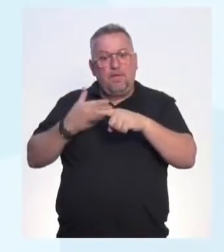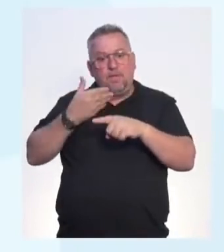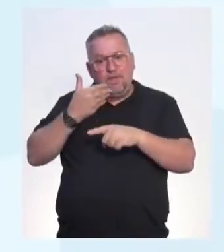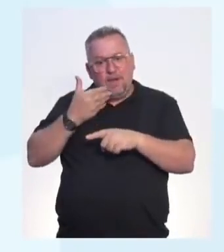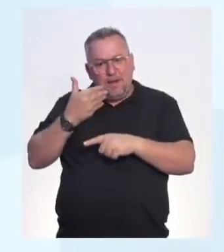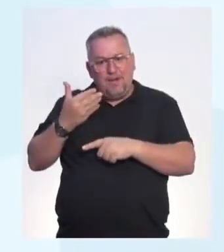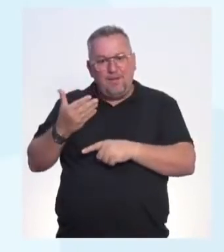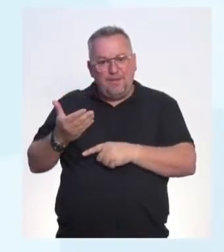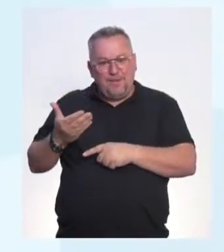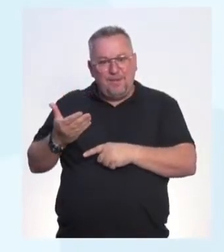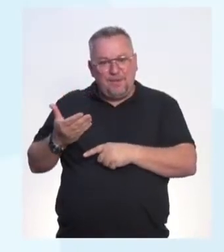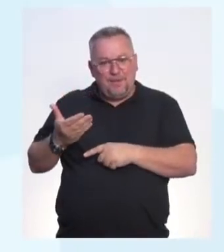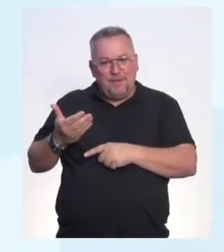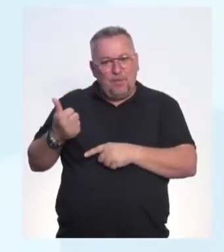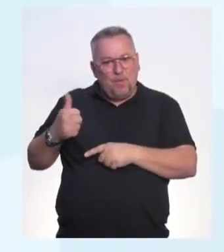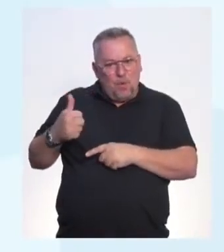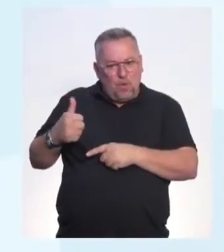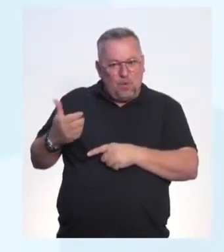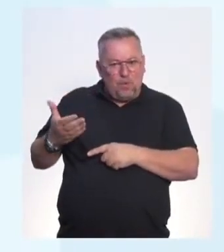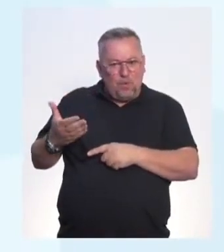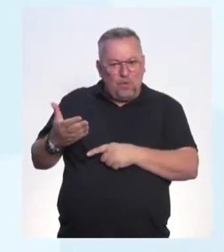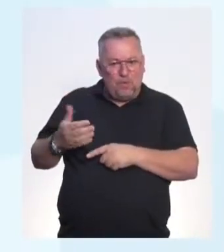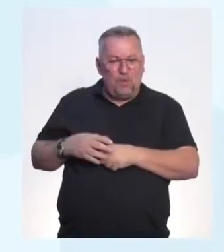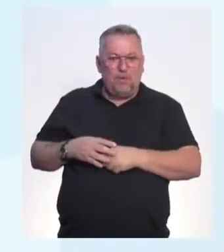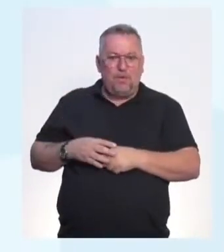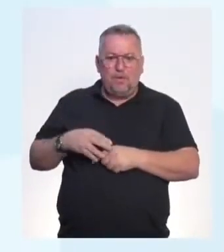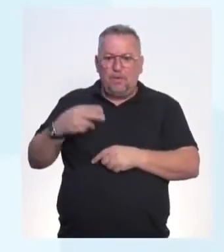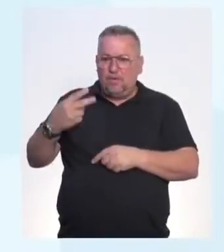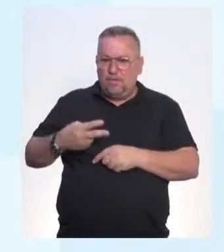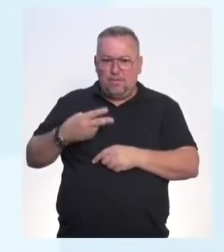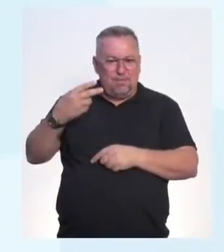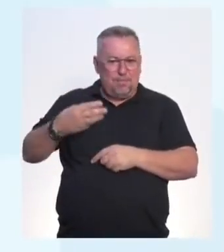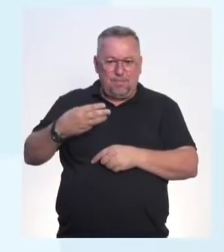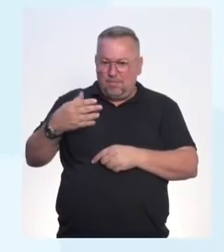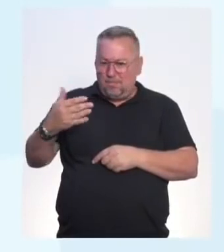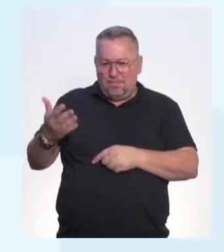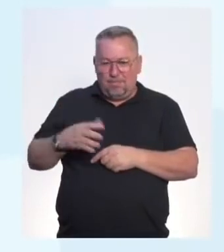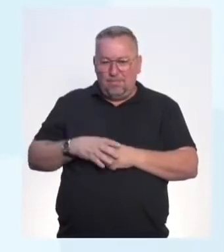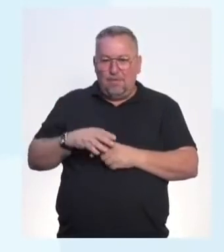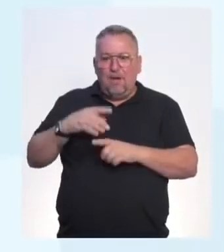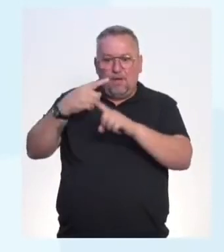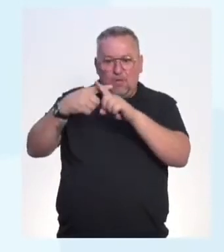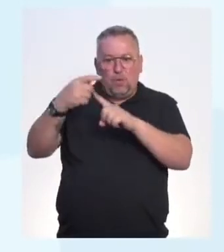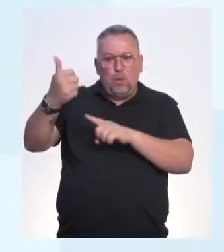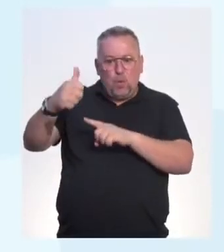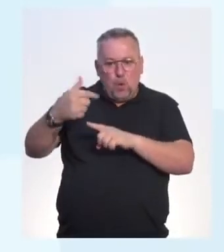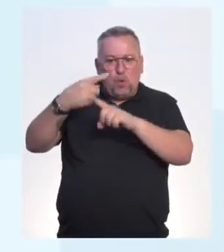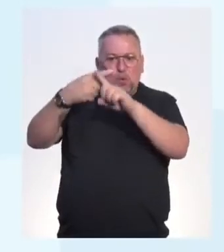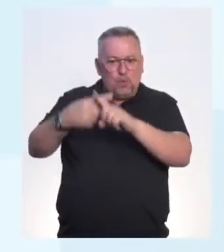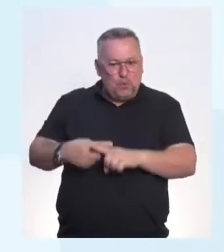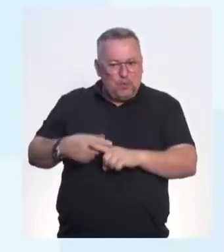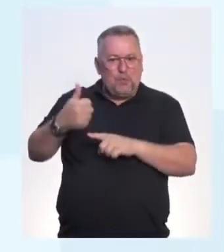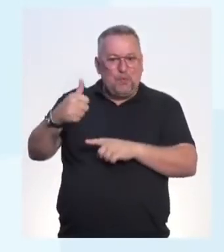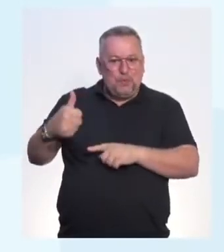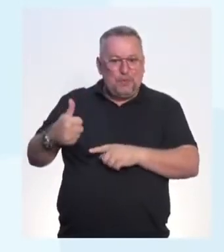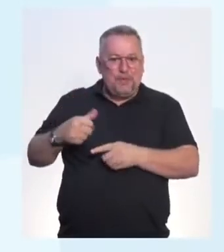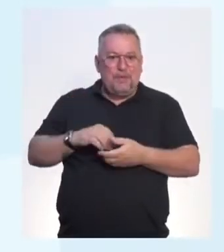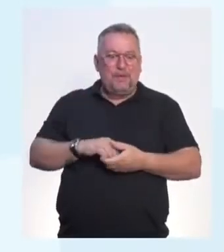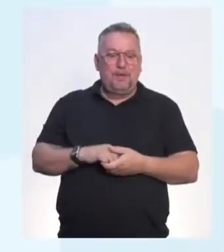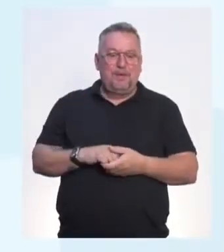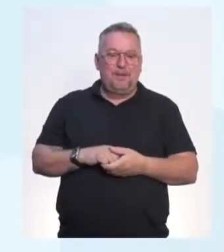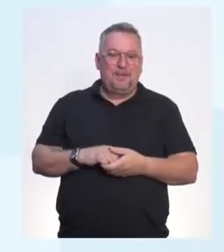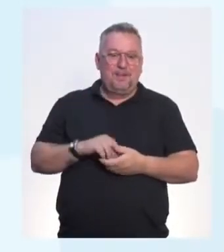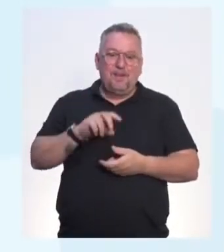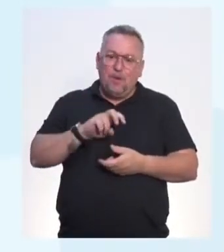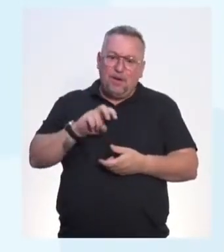né? Tabuada do 11. 11 vezes 1, 11, 11 vezes 2, 22, 11 vezes 3, 33 e 11 vezes